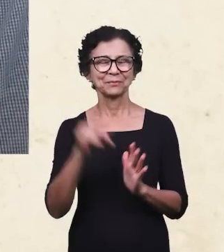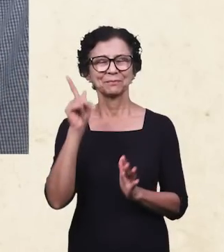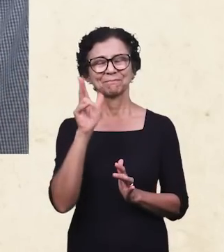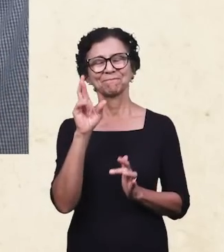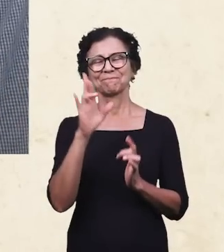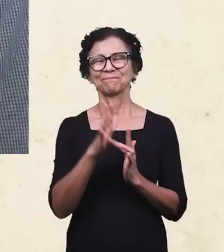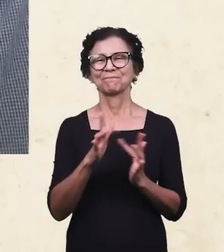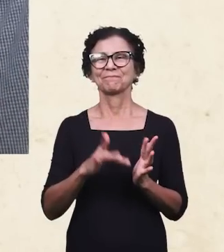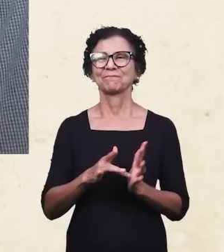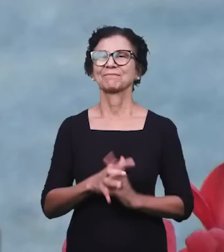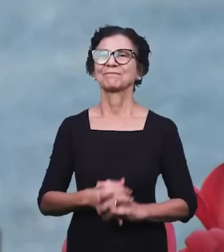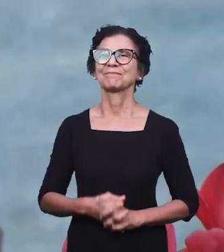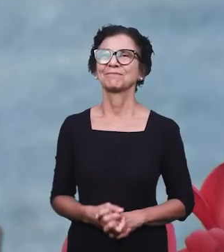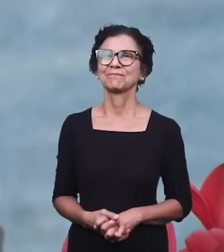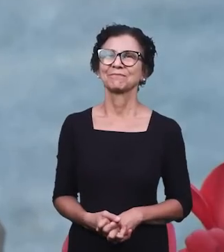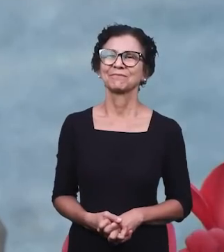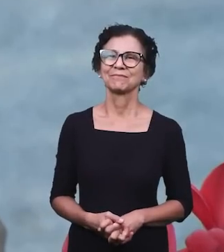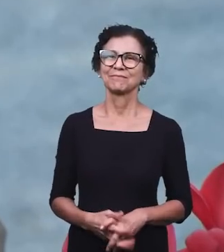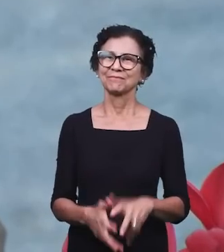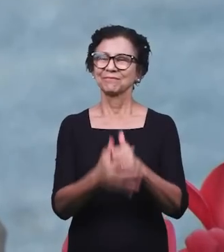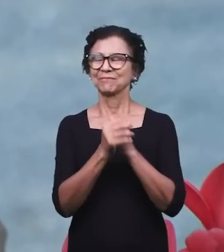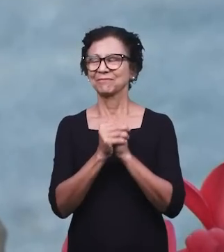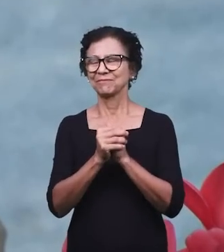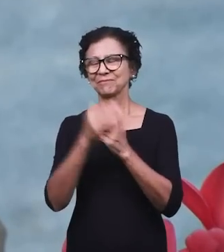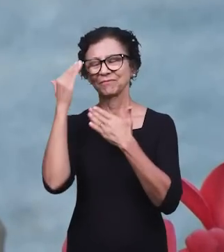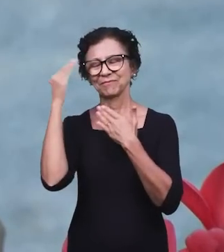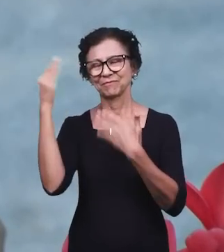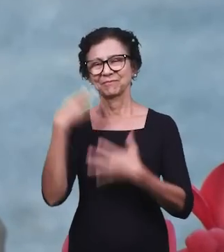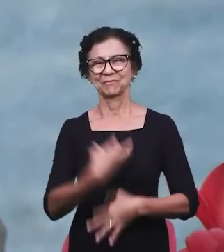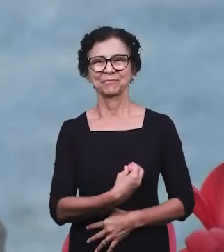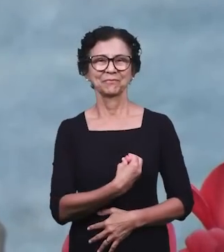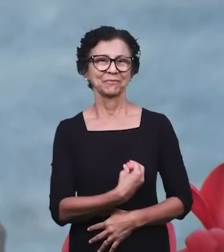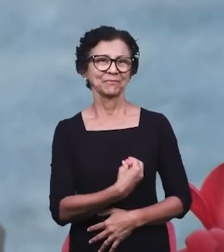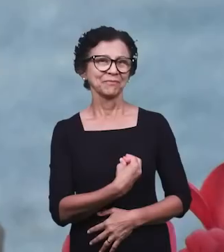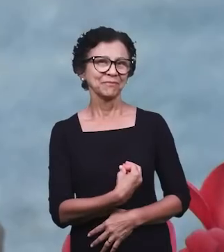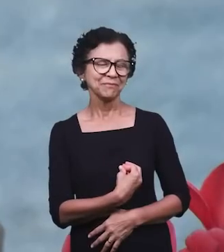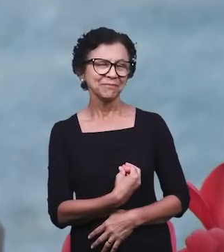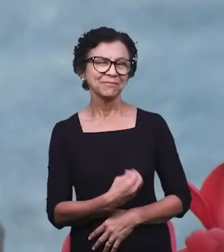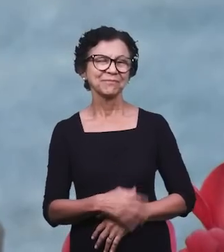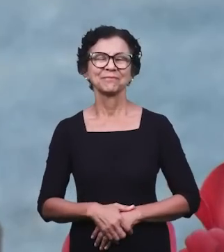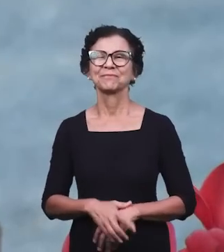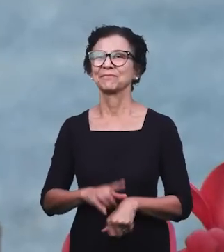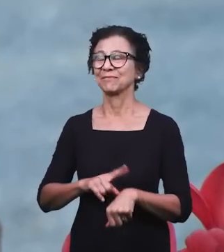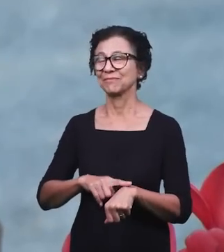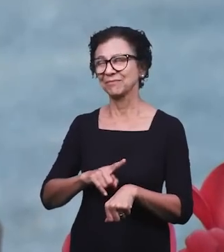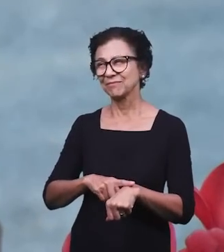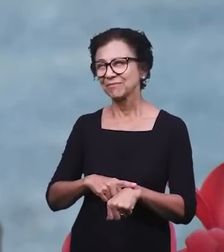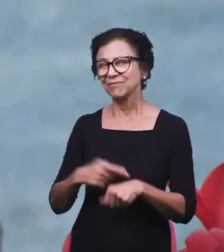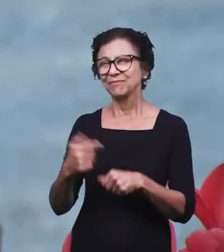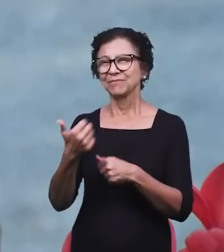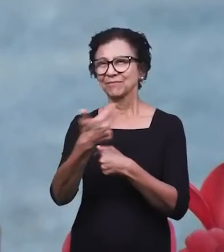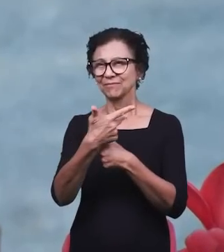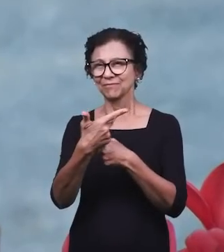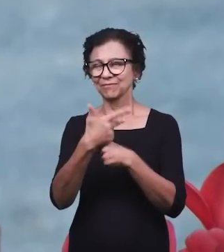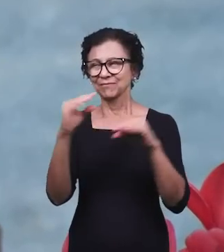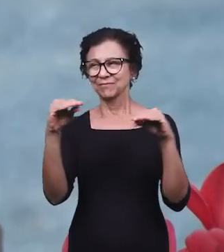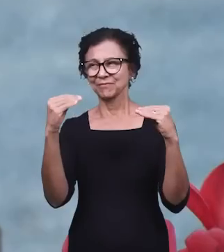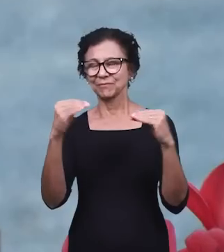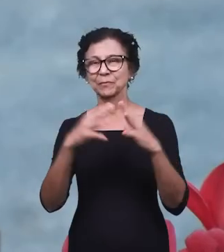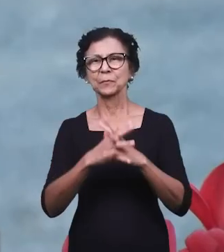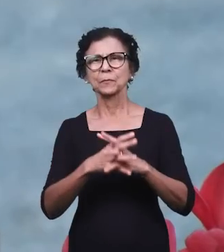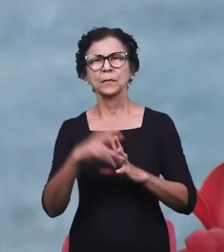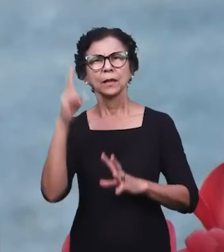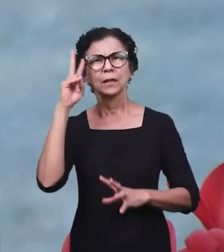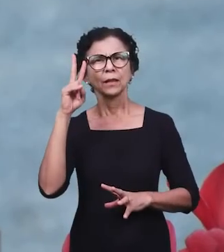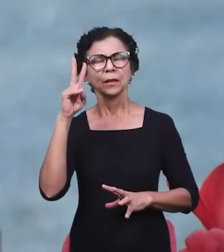A paz do Senhor. Amém, Roger. Obrigado pela sua participação, pelo seu tempo, por ter gravado o vídeo enviado para nós. Lembra que eu